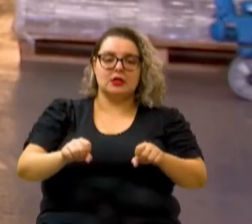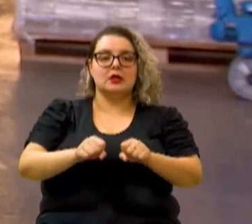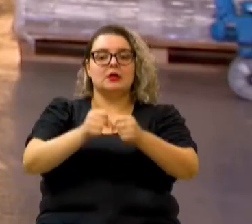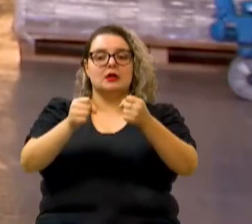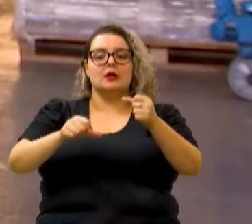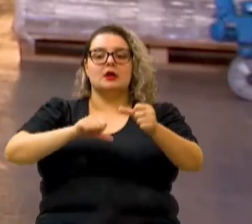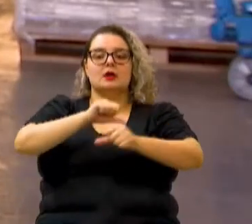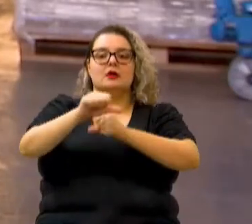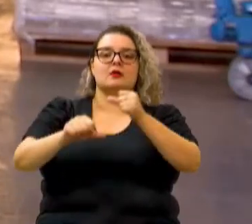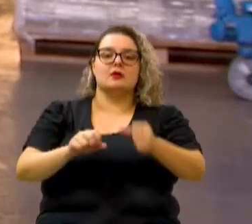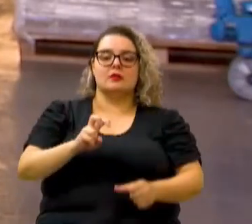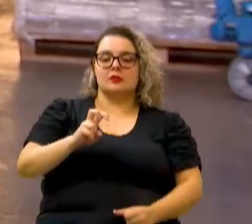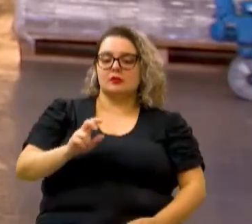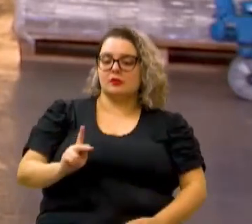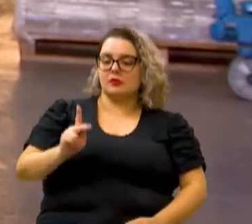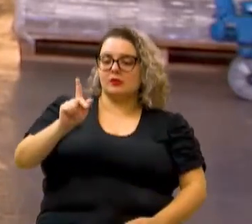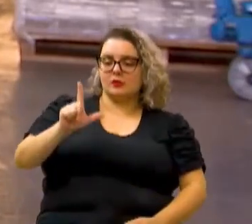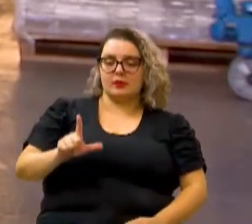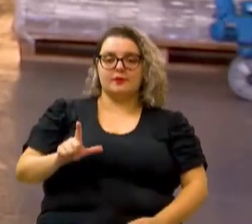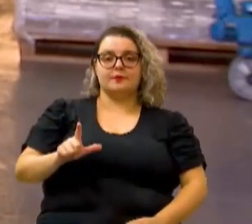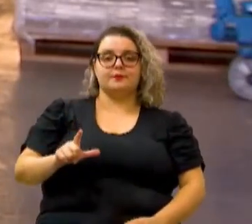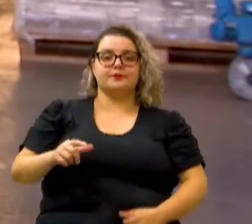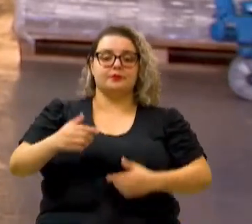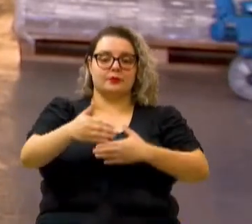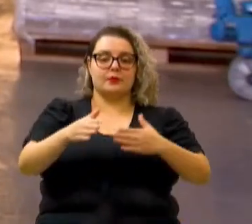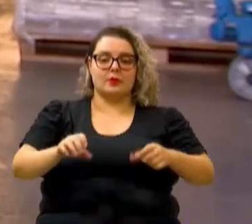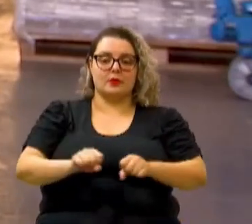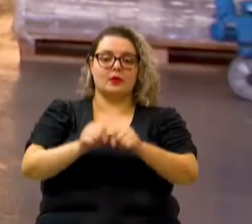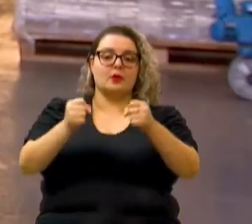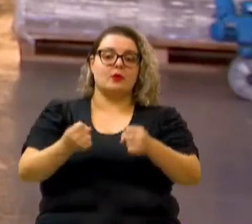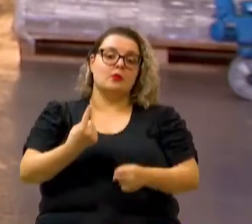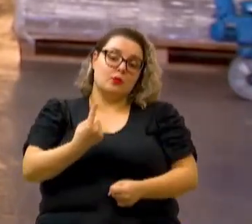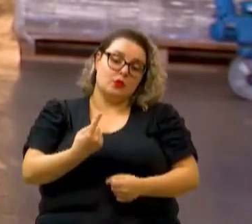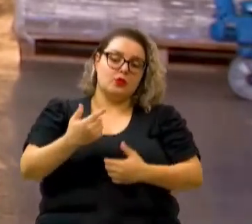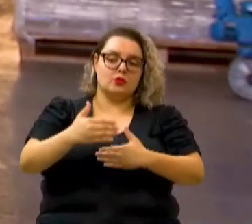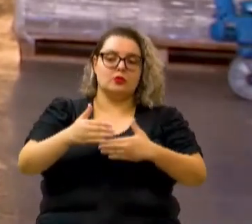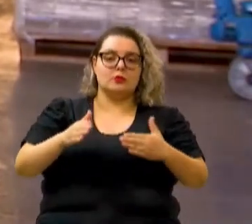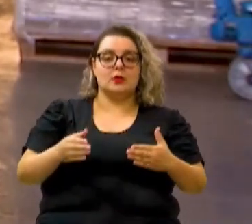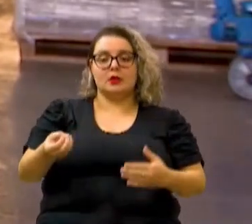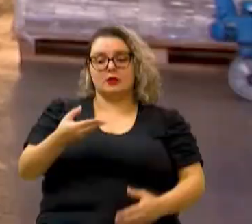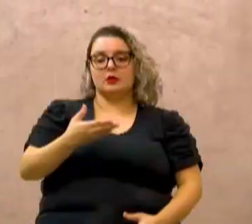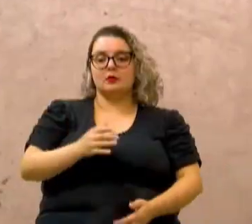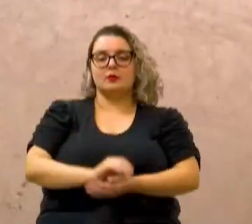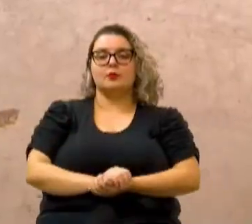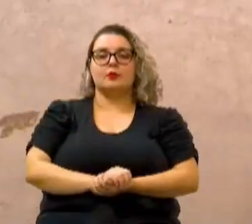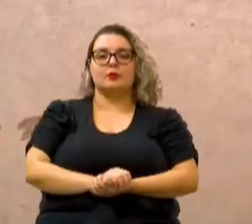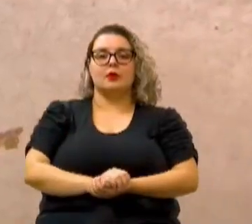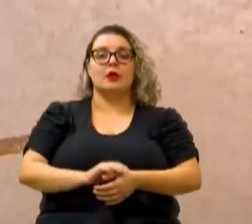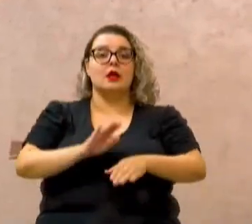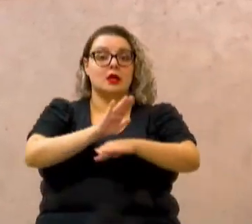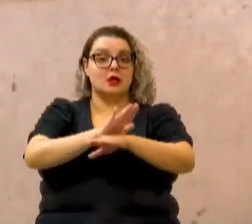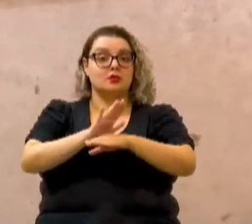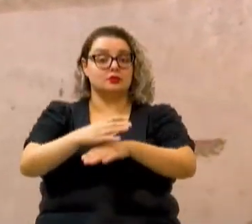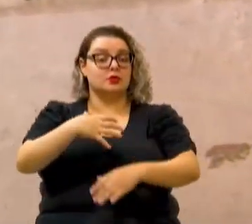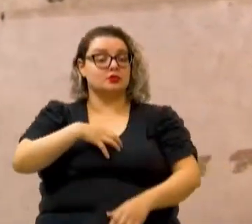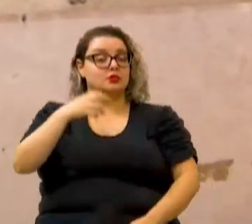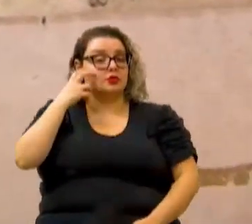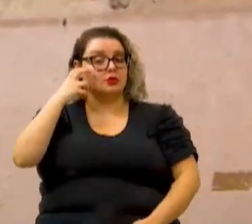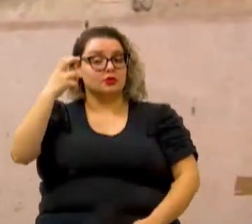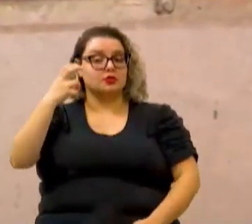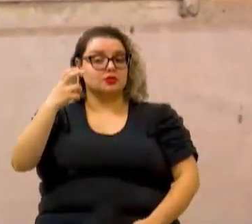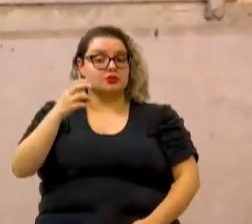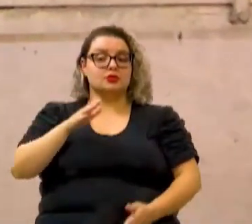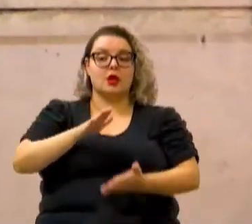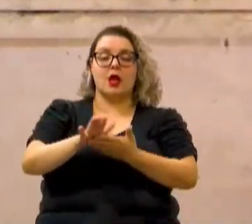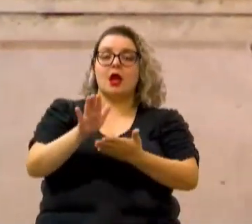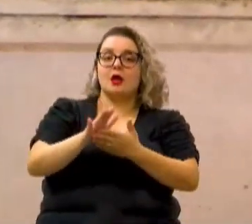as caixas quebradas para a gente e a gente troca 5 quilos de caixa quebrada por 1 quilo de caixa nova. Para suprir as necessidades